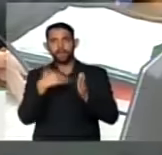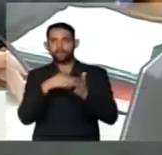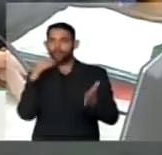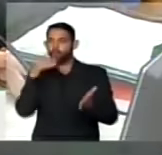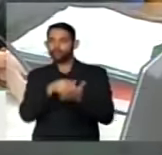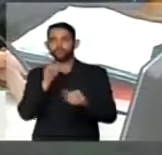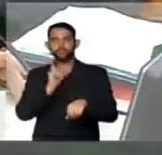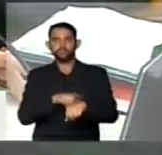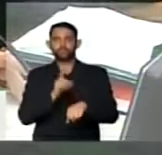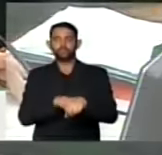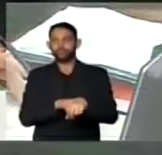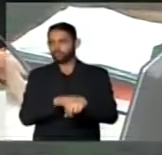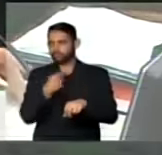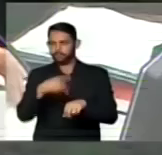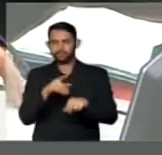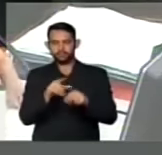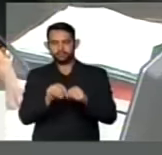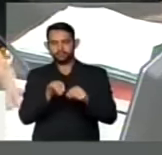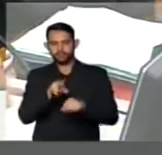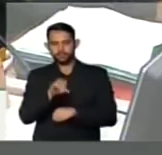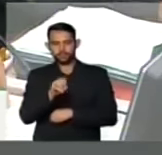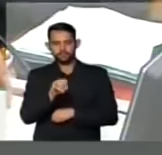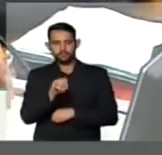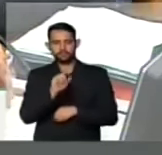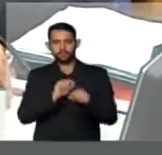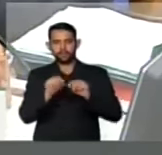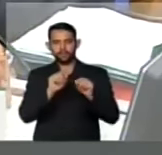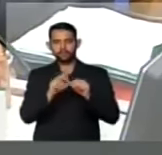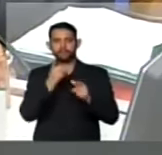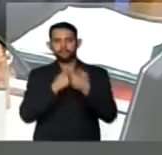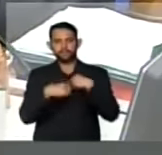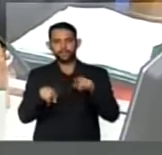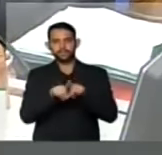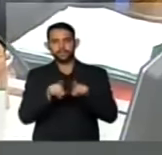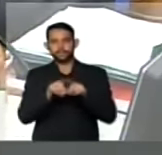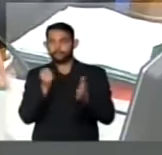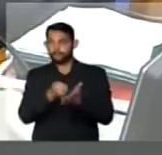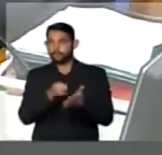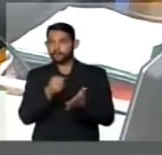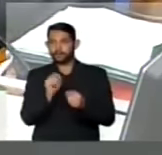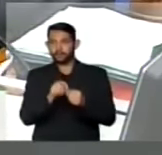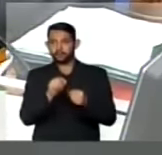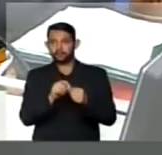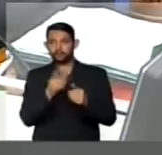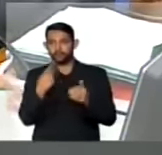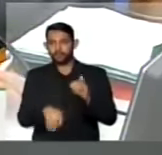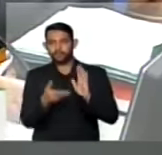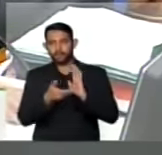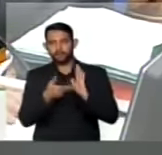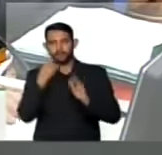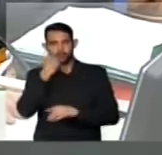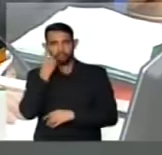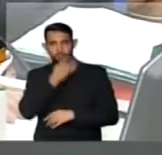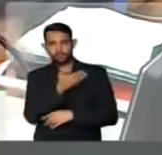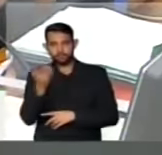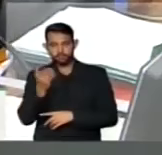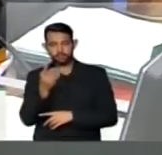último minuto desse processo, para que a sua vontade seja cumprida por esta Câmara de